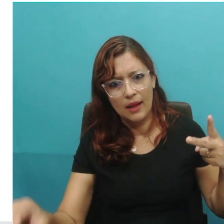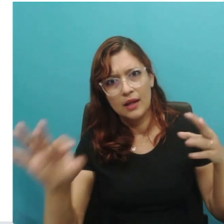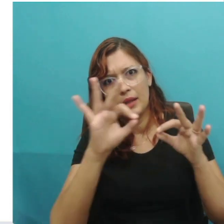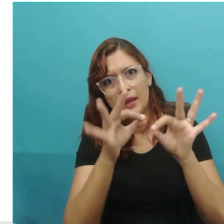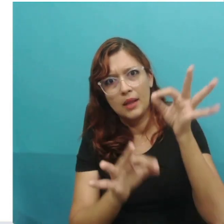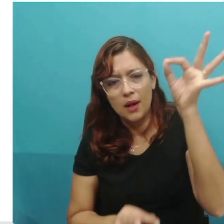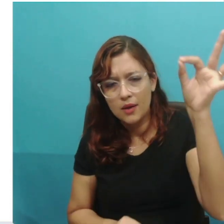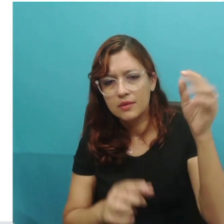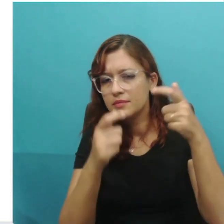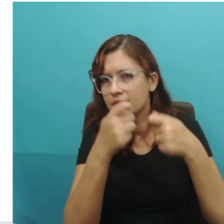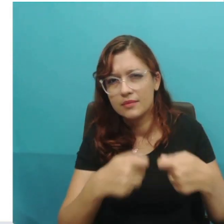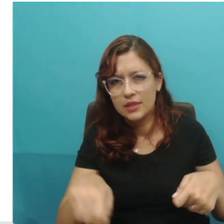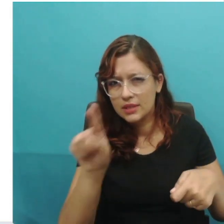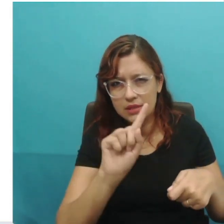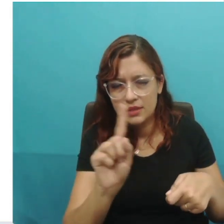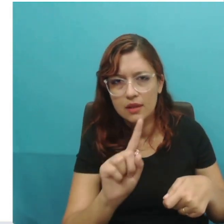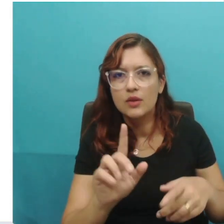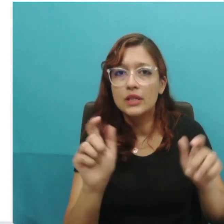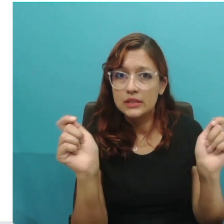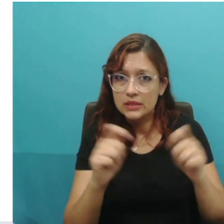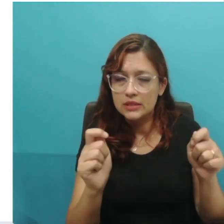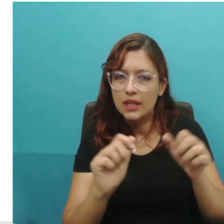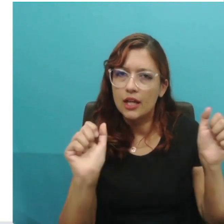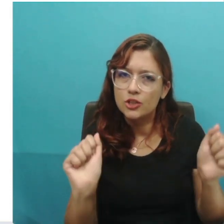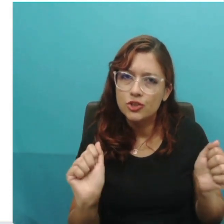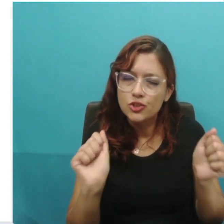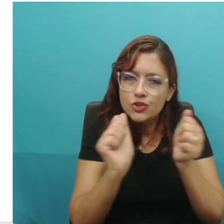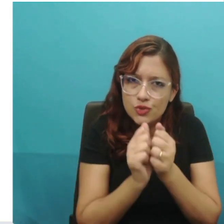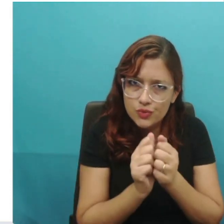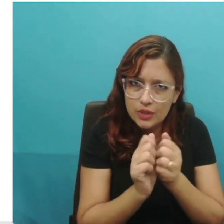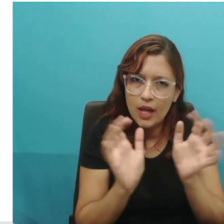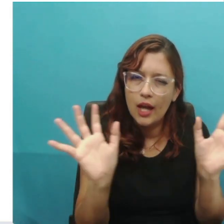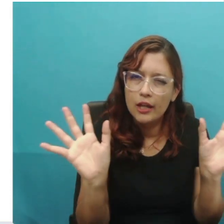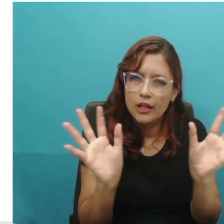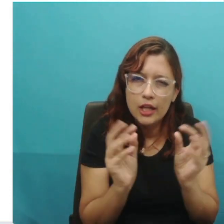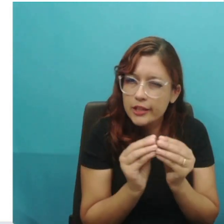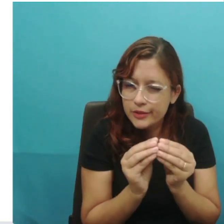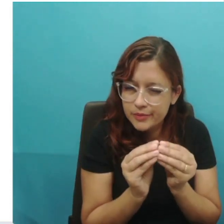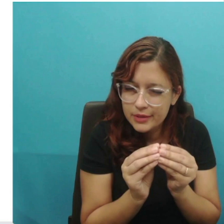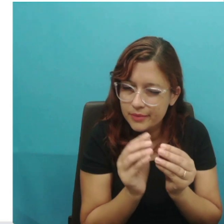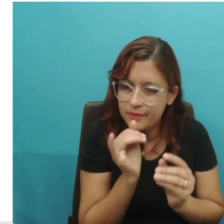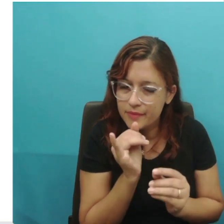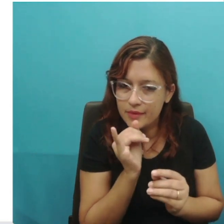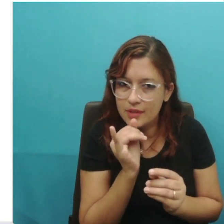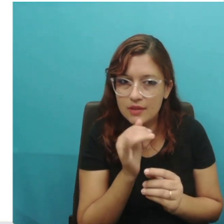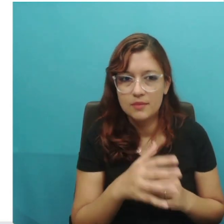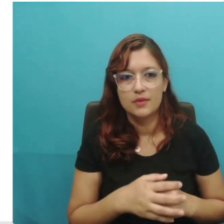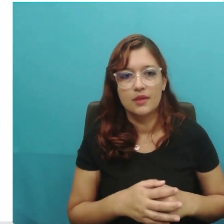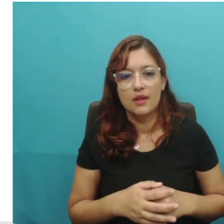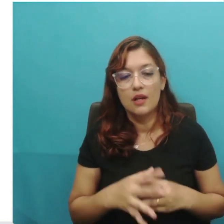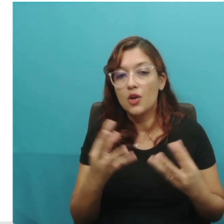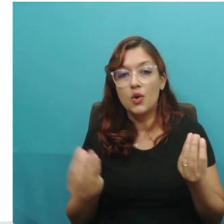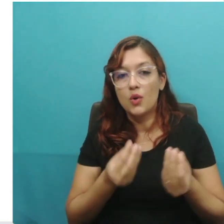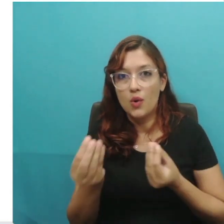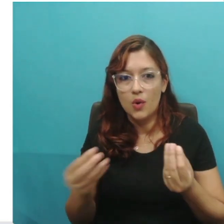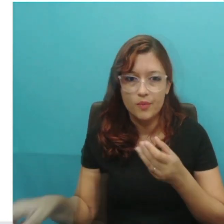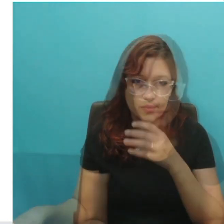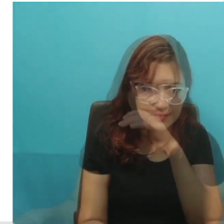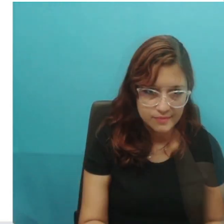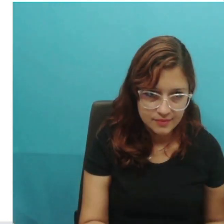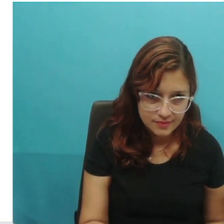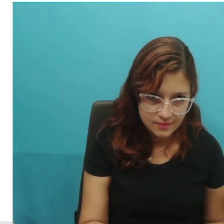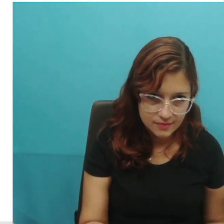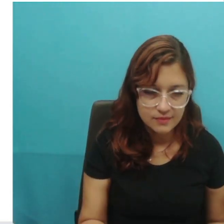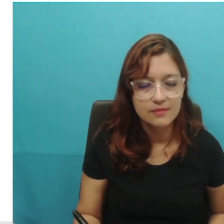Então, eu preciso fazer essas duas frases? Não. Eu posso juntá-las. Como?